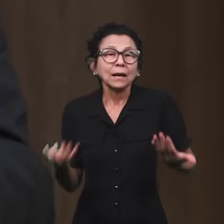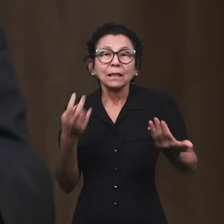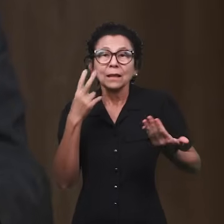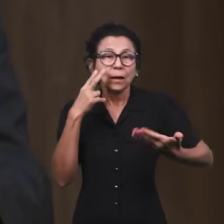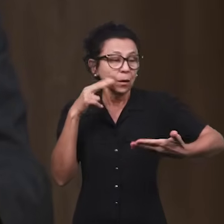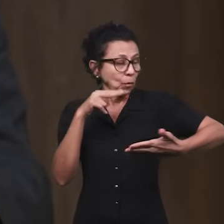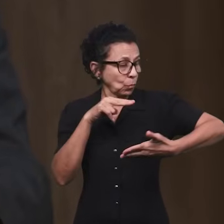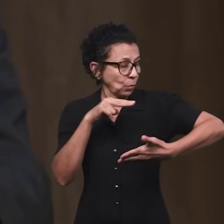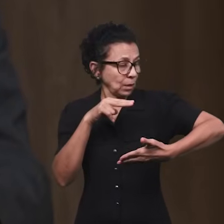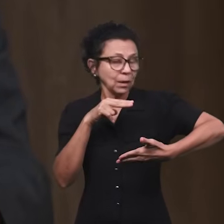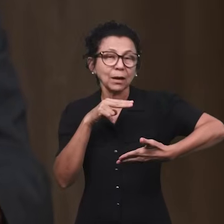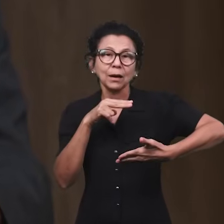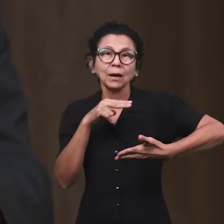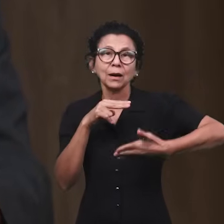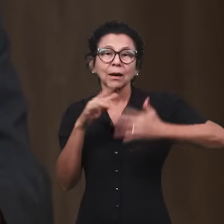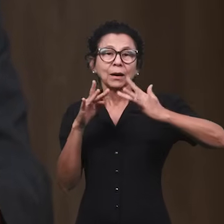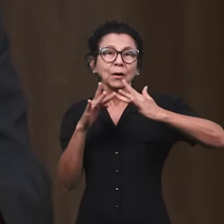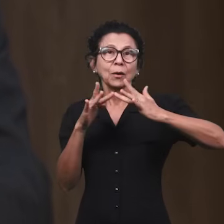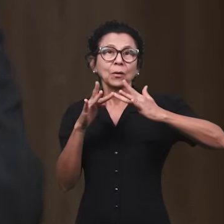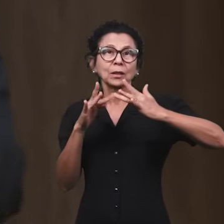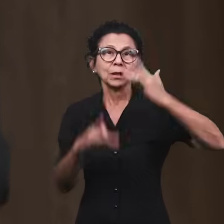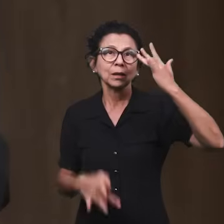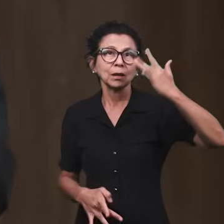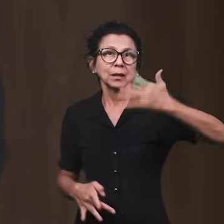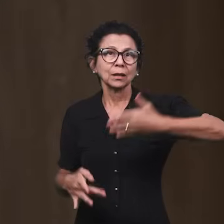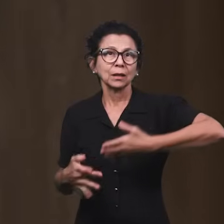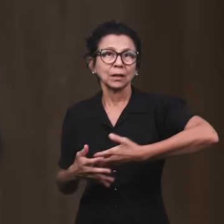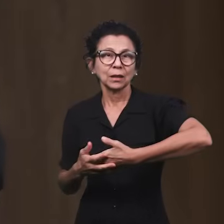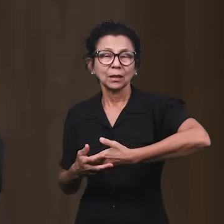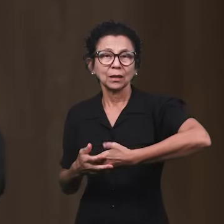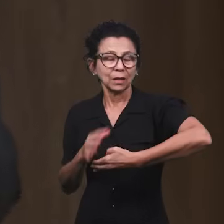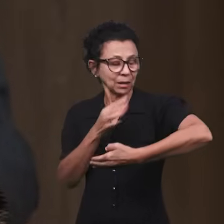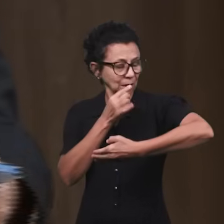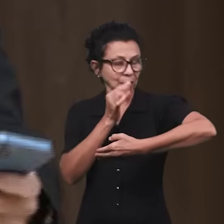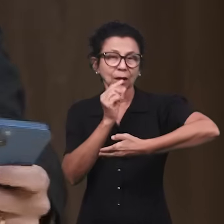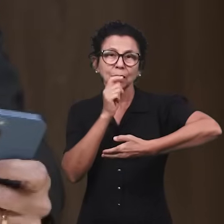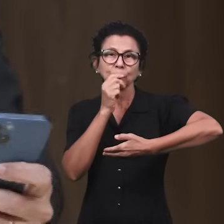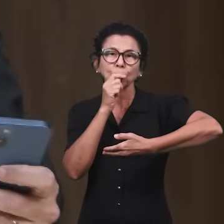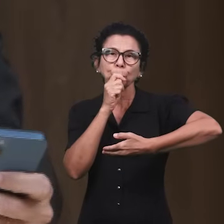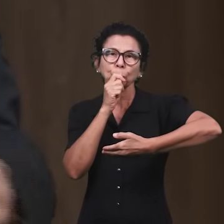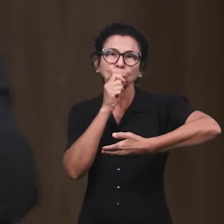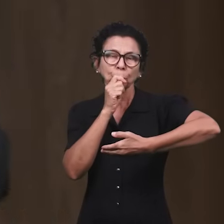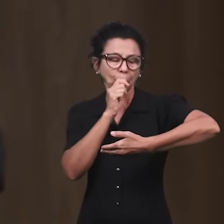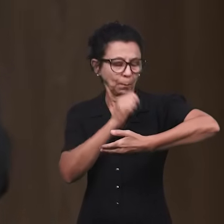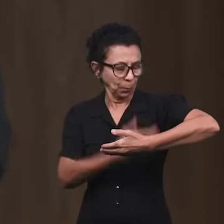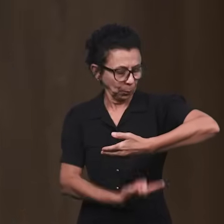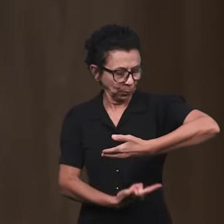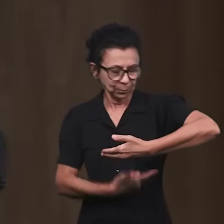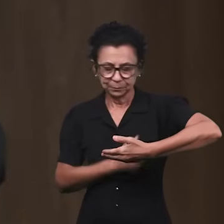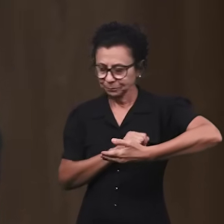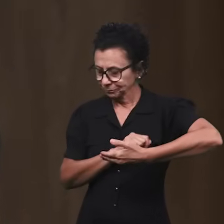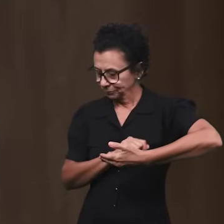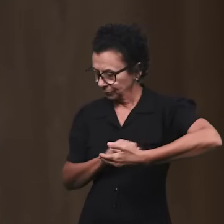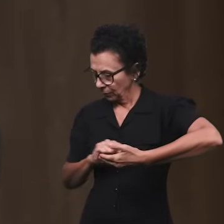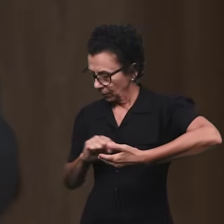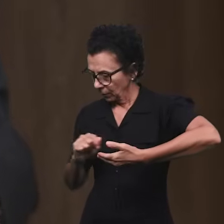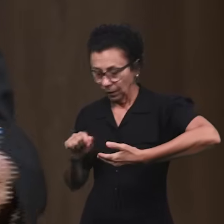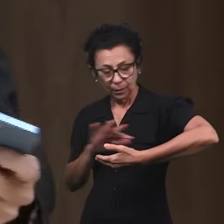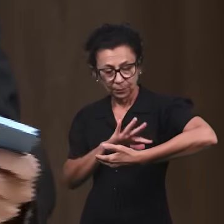mais o olhar da mãe, porque o olhar da mãe está aqui. Aí cai a chupeta, ela põe de volta e volta aqui. Aí põe na madeira e volta